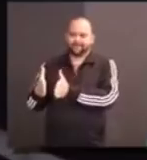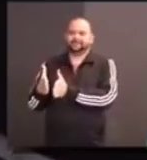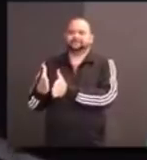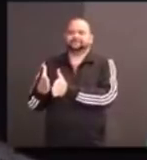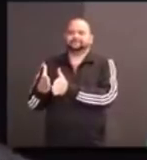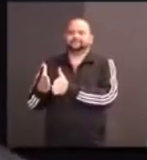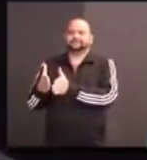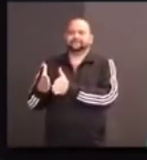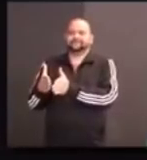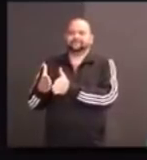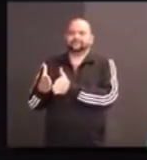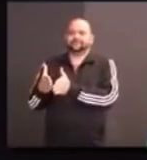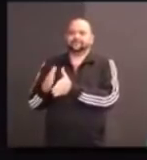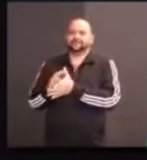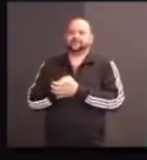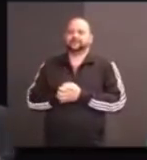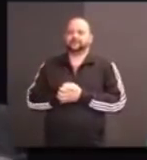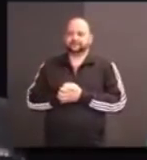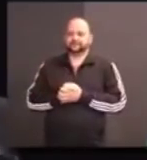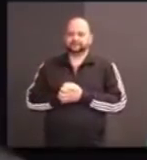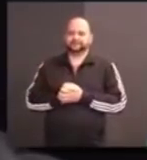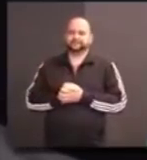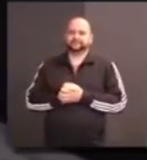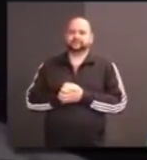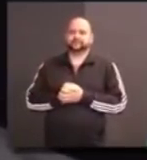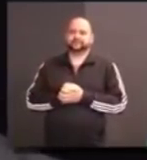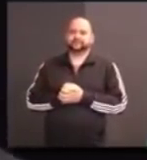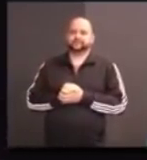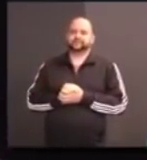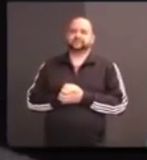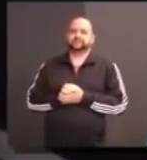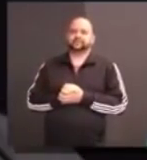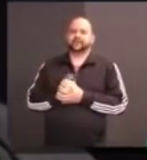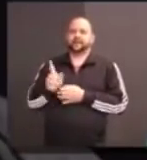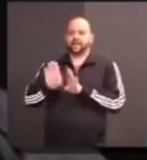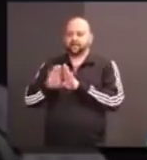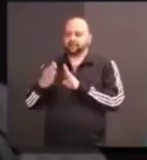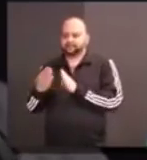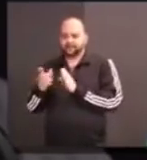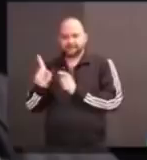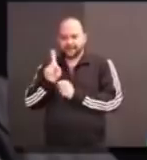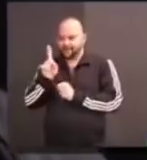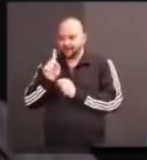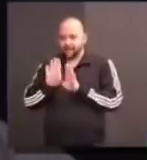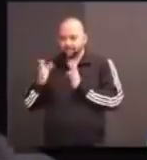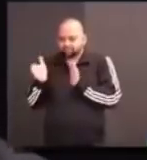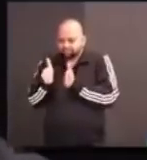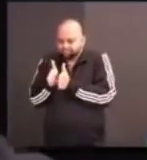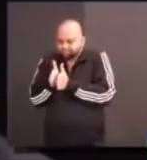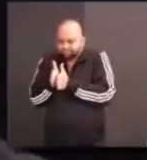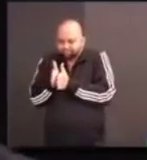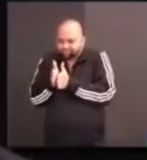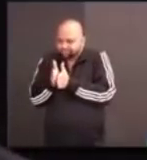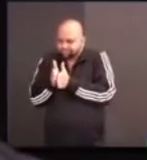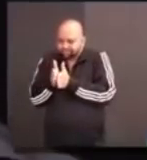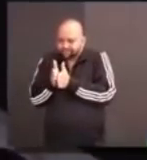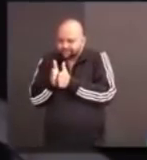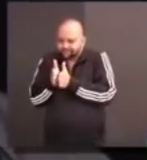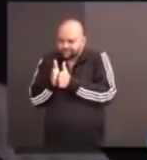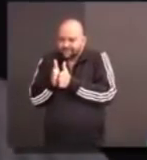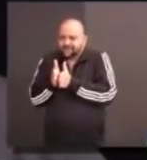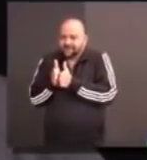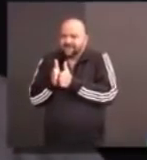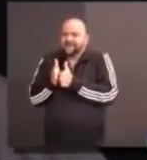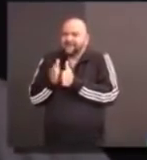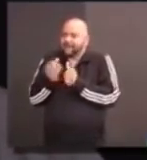nos fala o doutor Inácio Ferreira, meu filho, ela não é estreita, ela é estreitíssima. Ela é